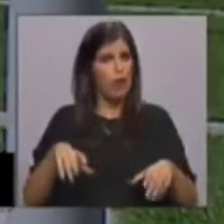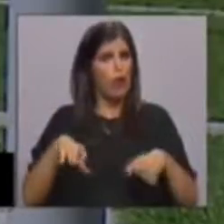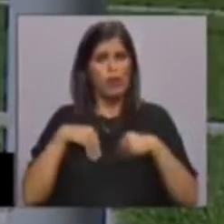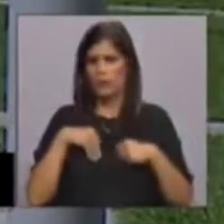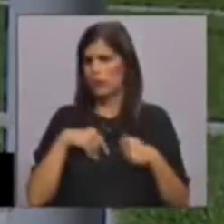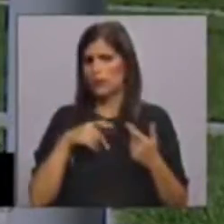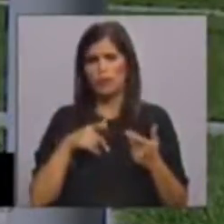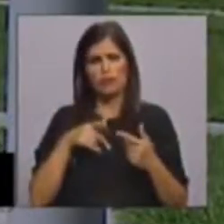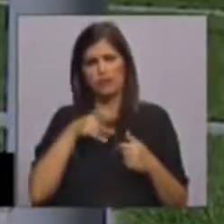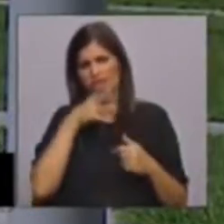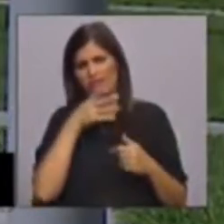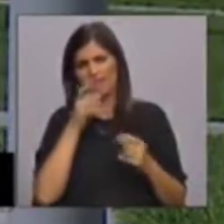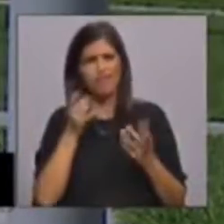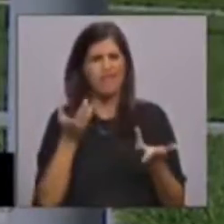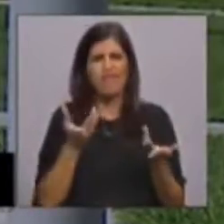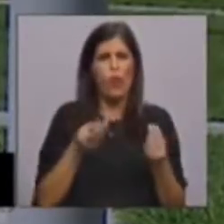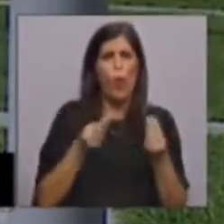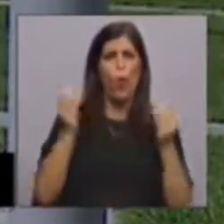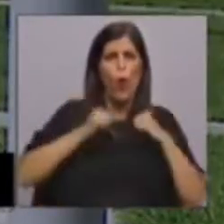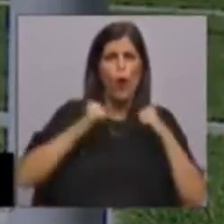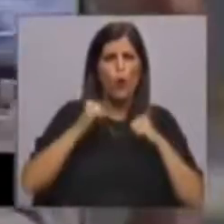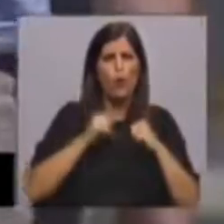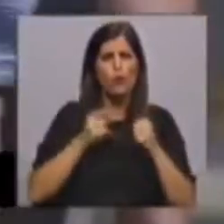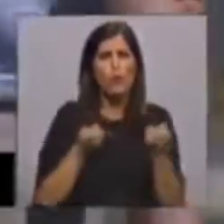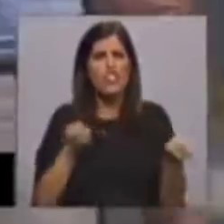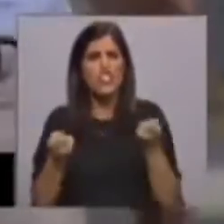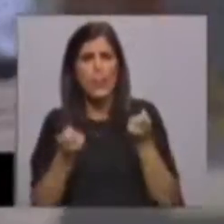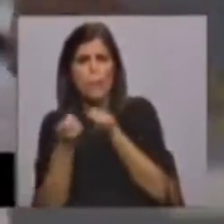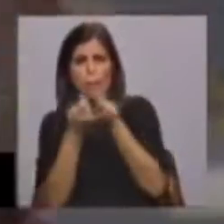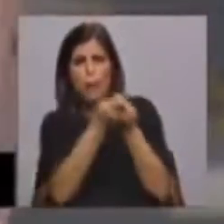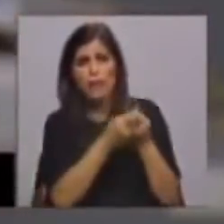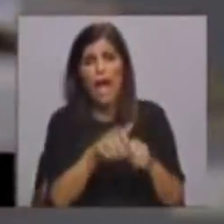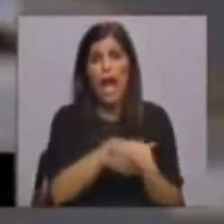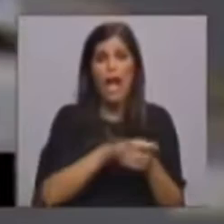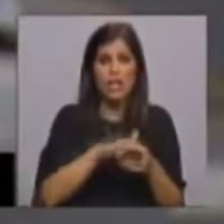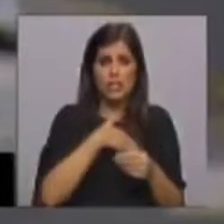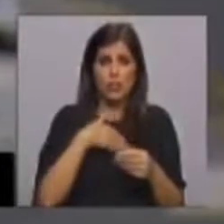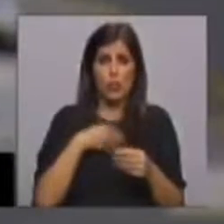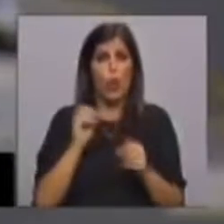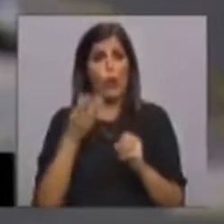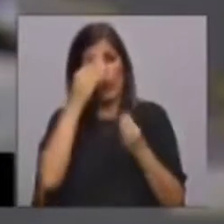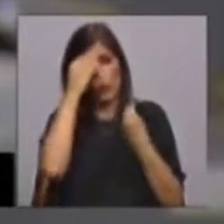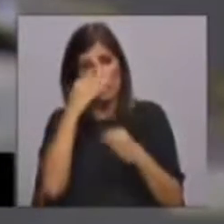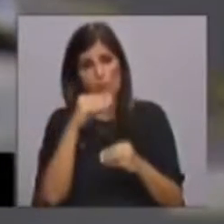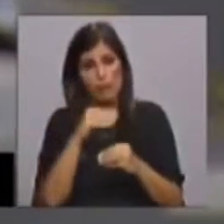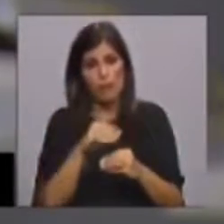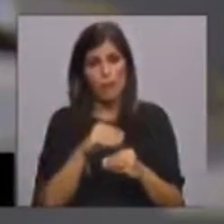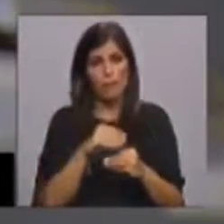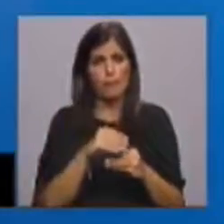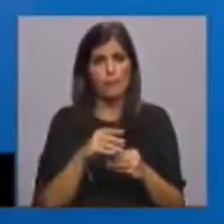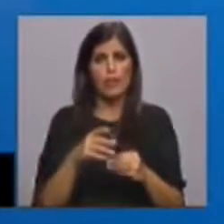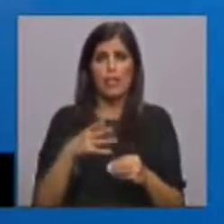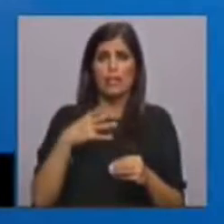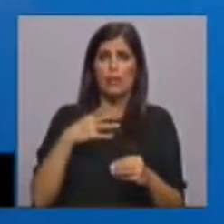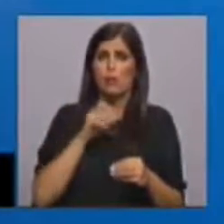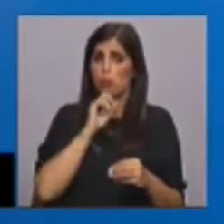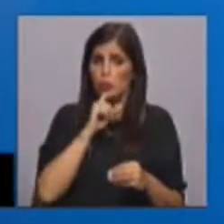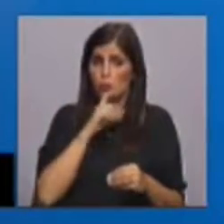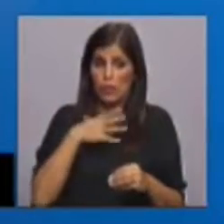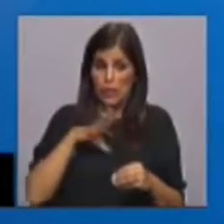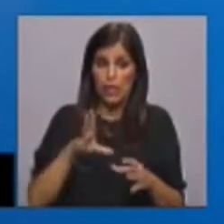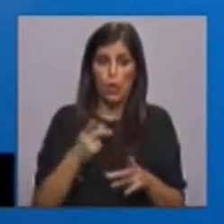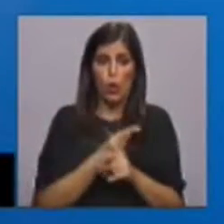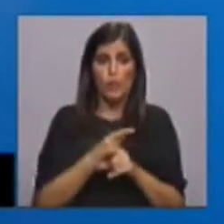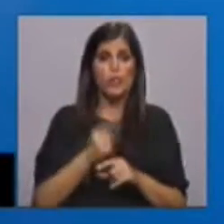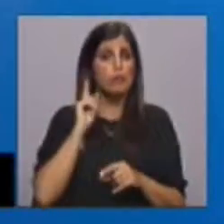foi para uma gestão de proximidade em áreas como a sul oito que estão em vias de ambicionar mais coisas importantes como